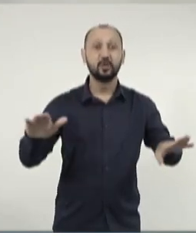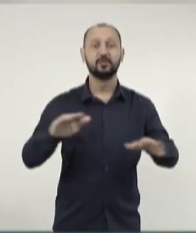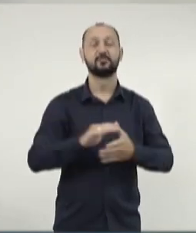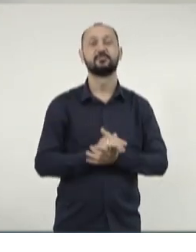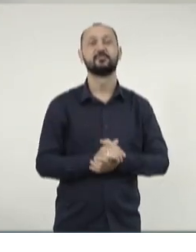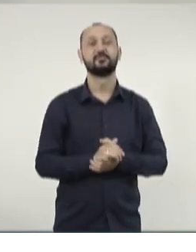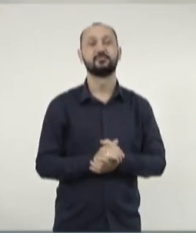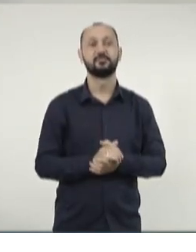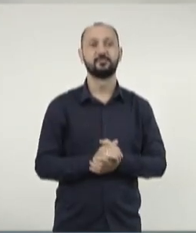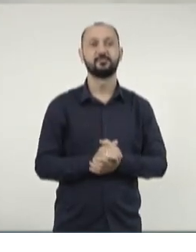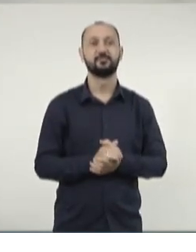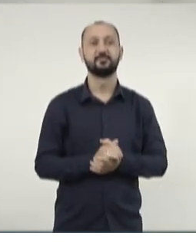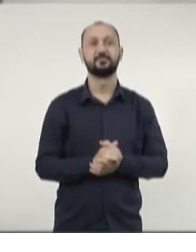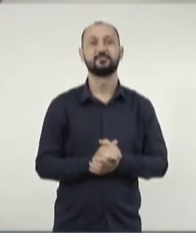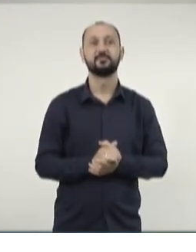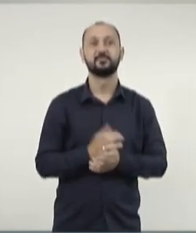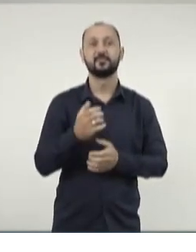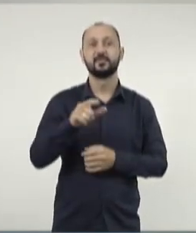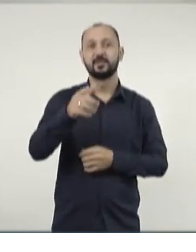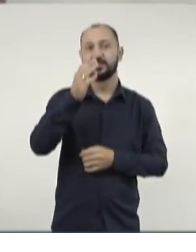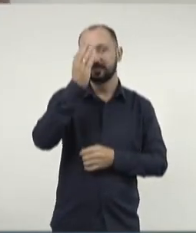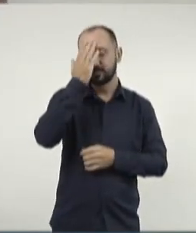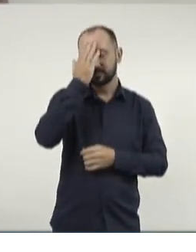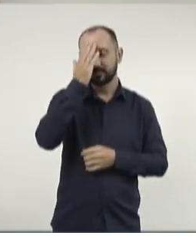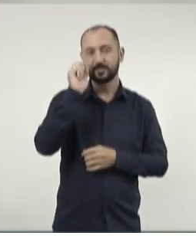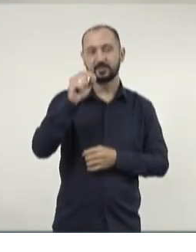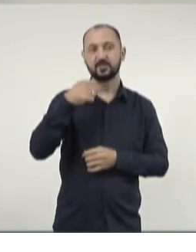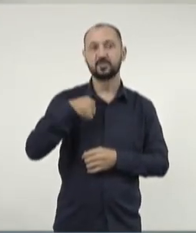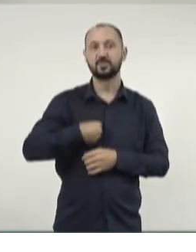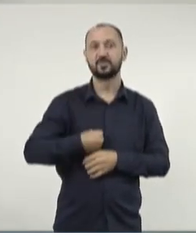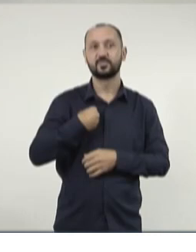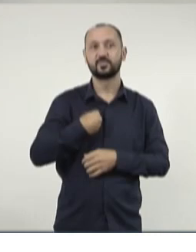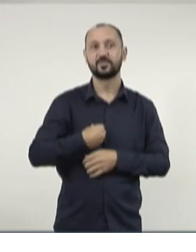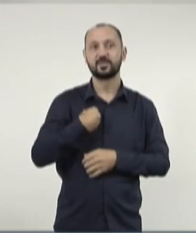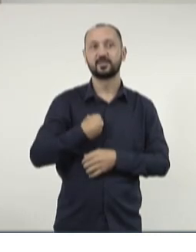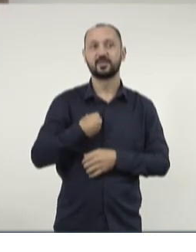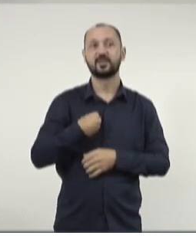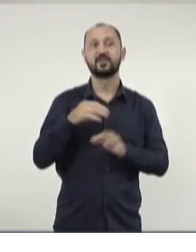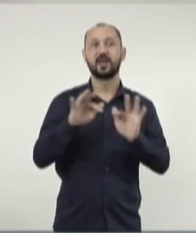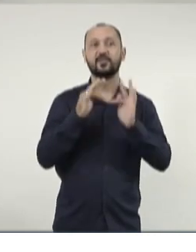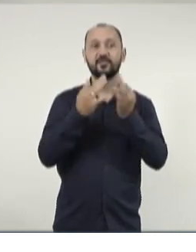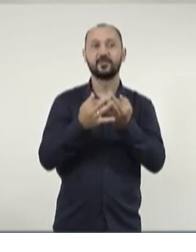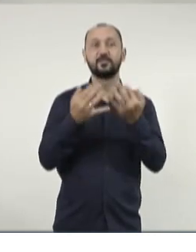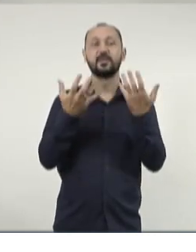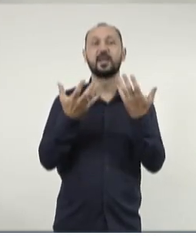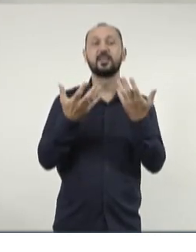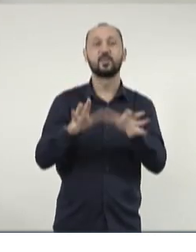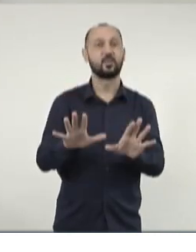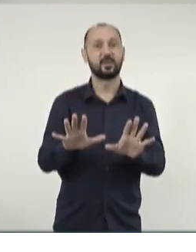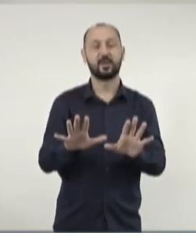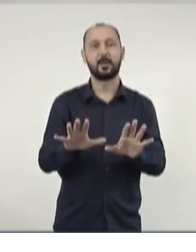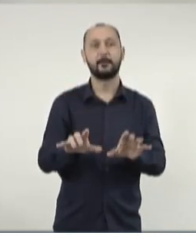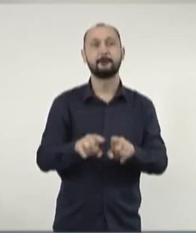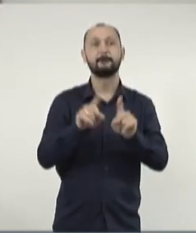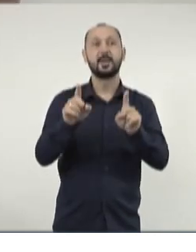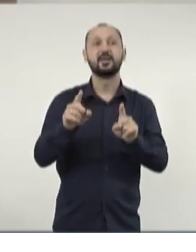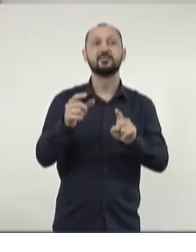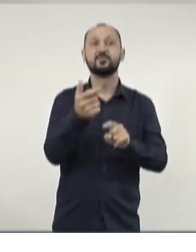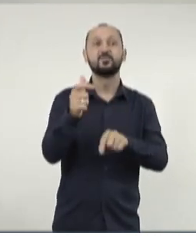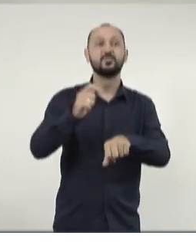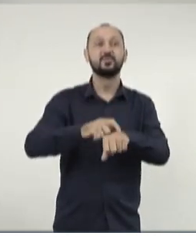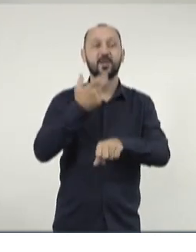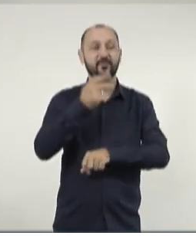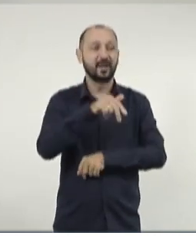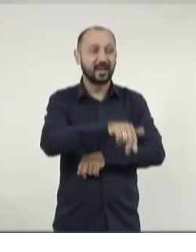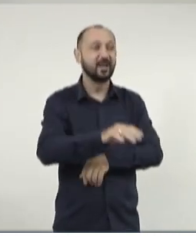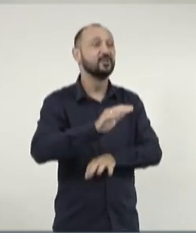Então, queria saber se vocês têm essa vivência de quando a família não quer mais, mas ninguém chega nela e